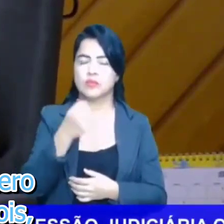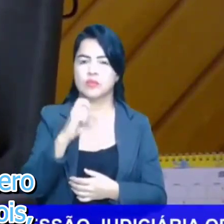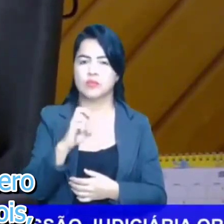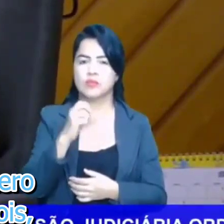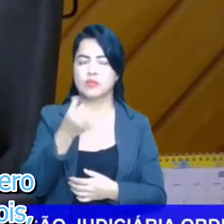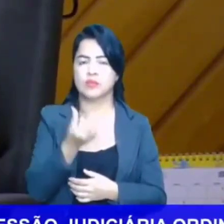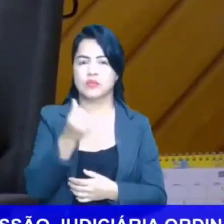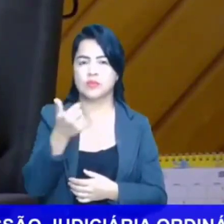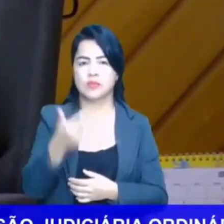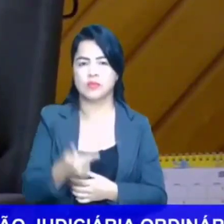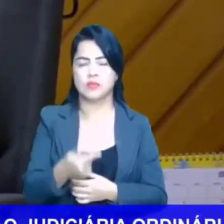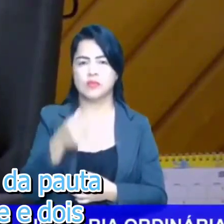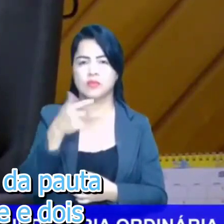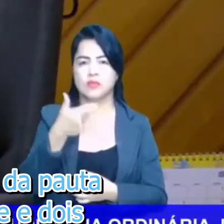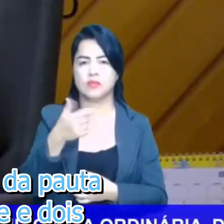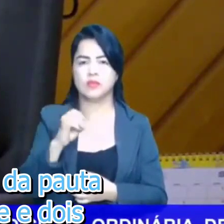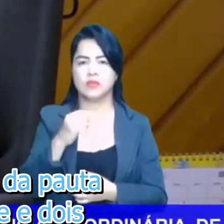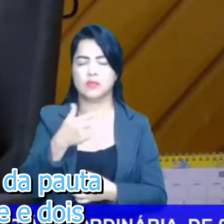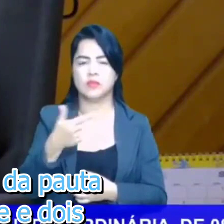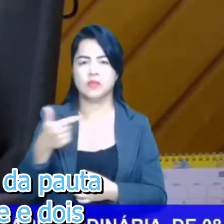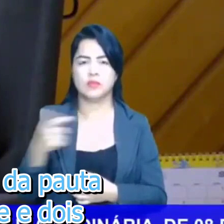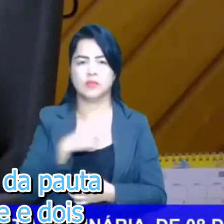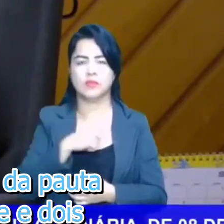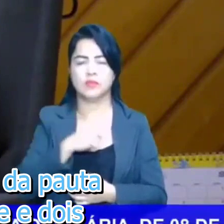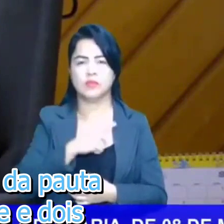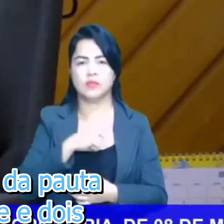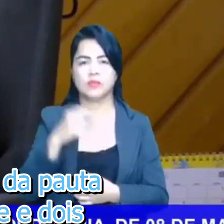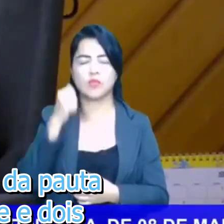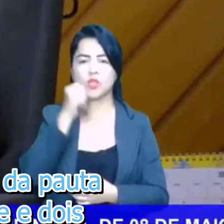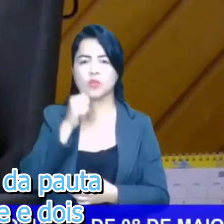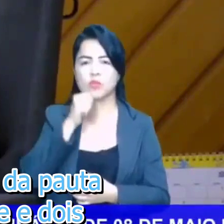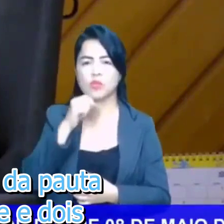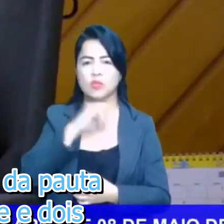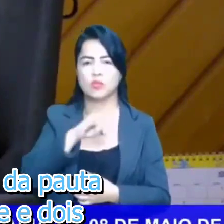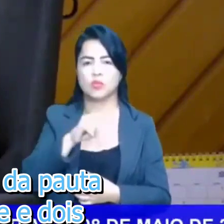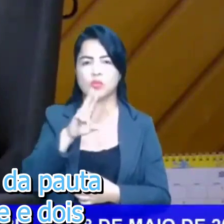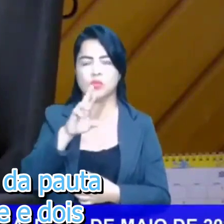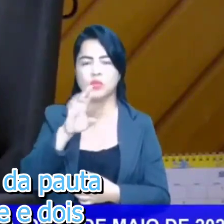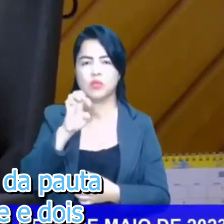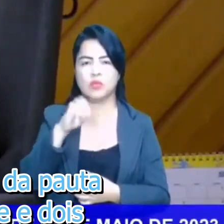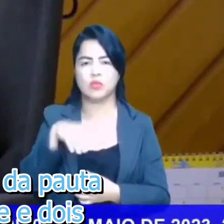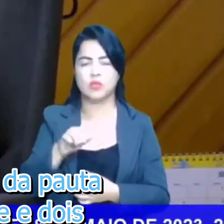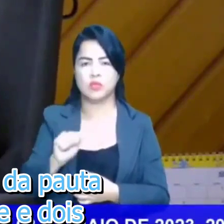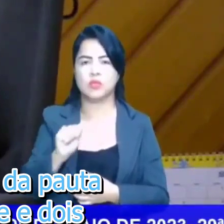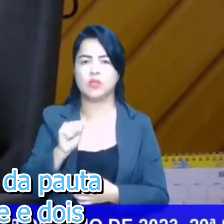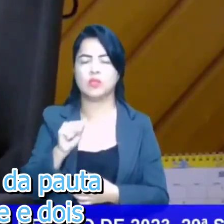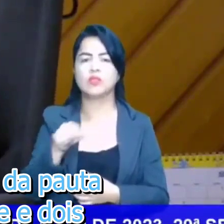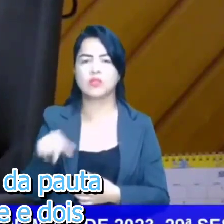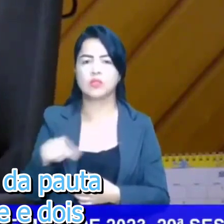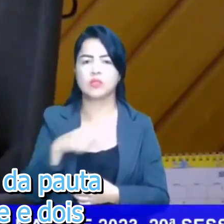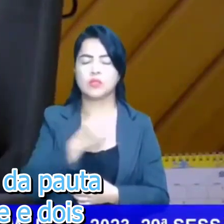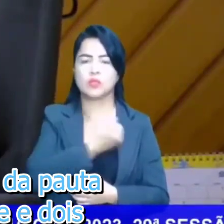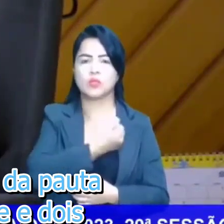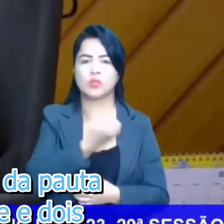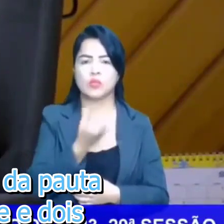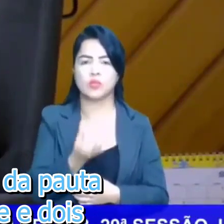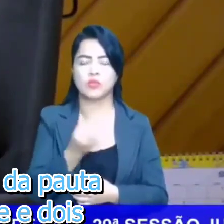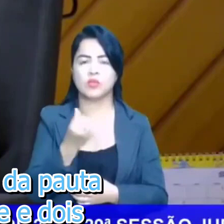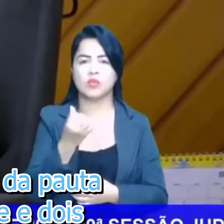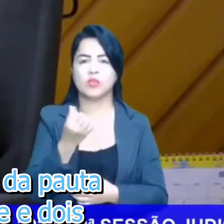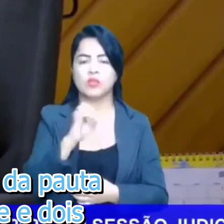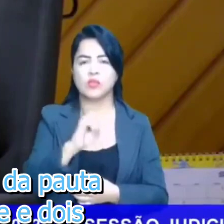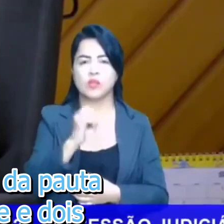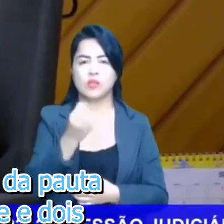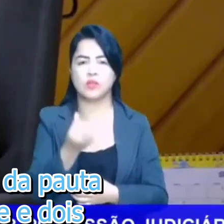060-1567 de 2022, a interessada é Jurema dos Santos Gomes, e o número 6 da pauta é o